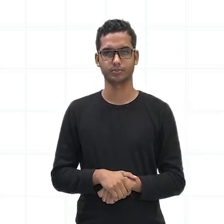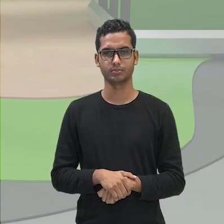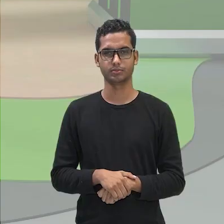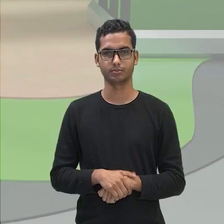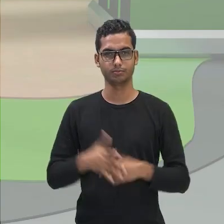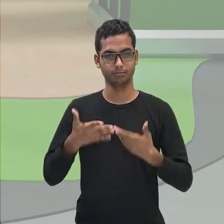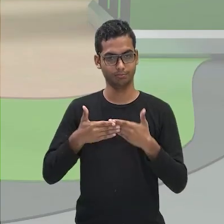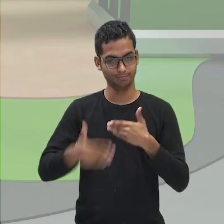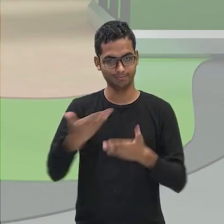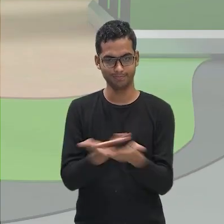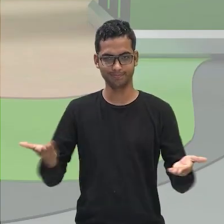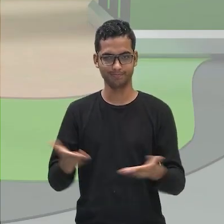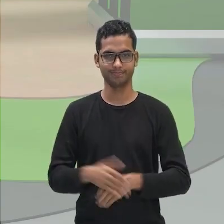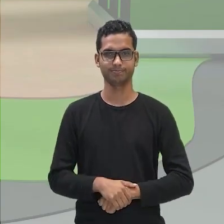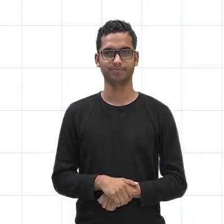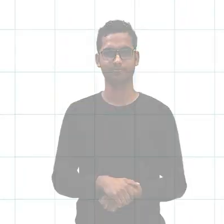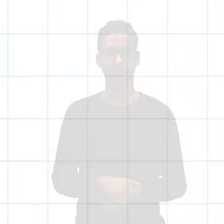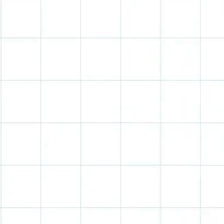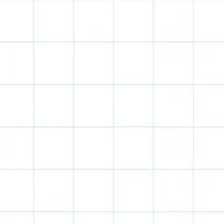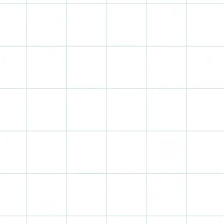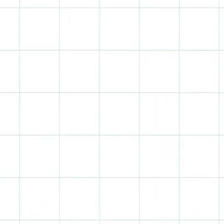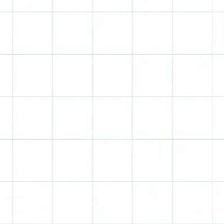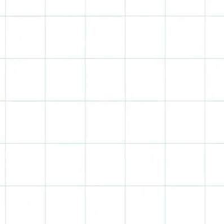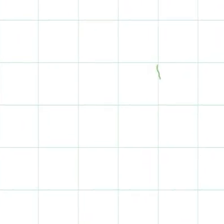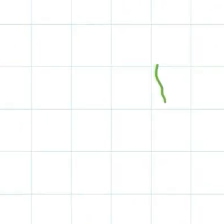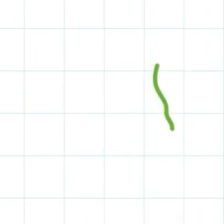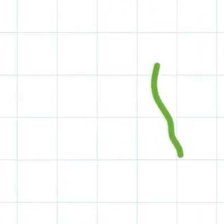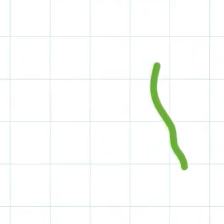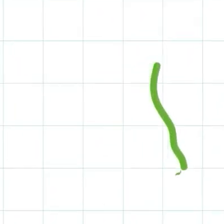aula começa agora.